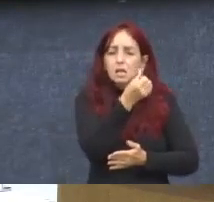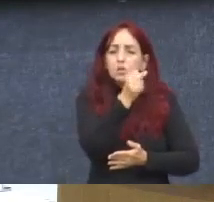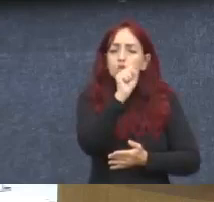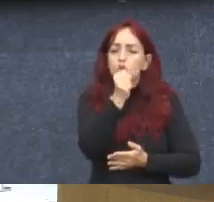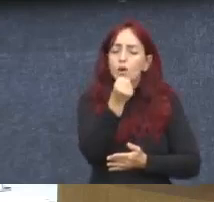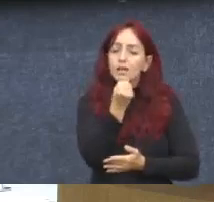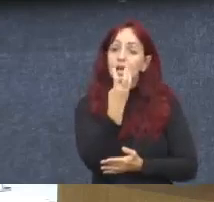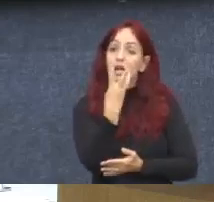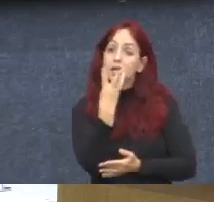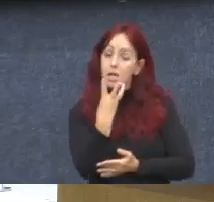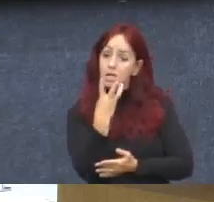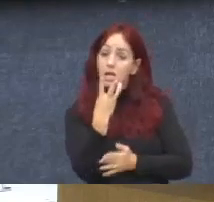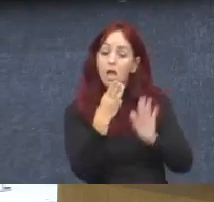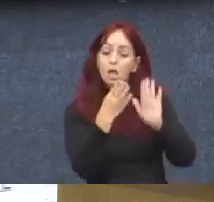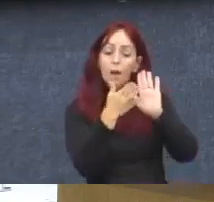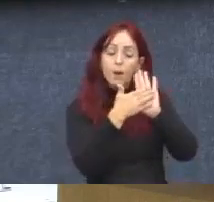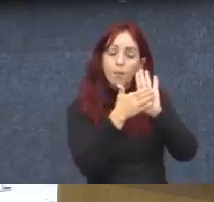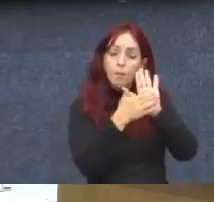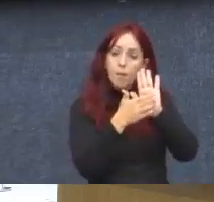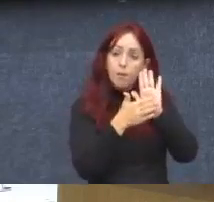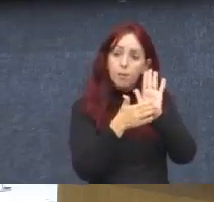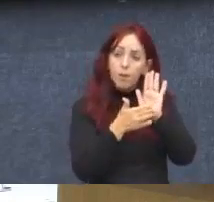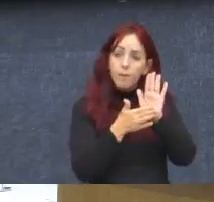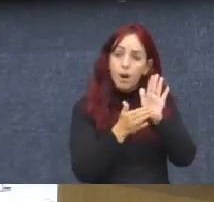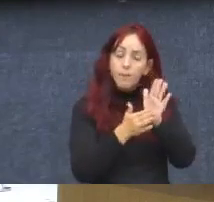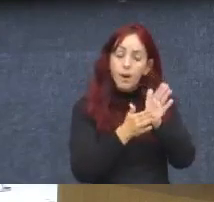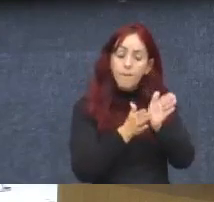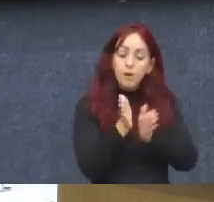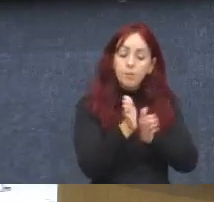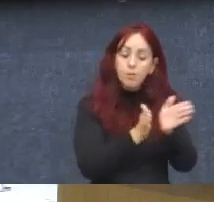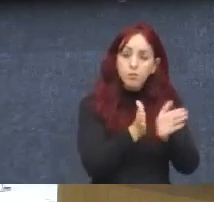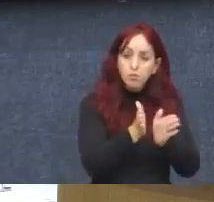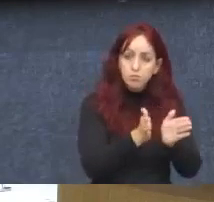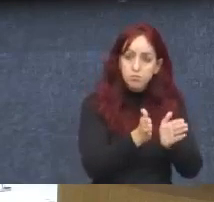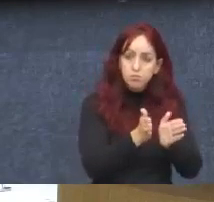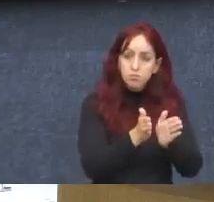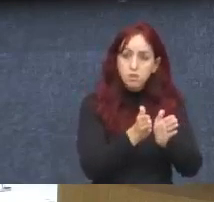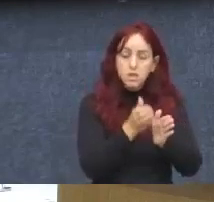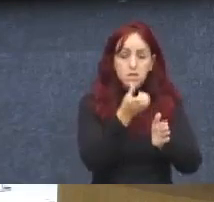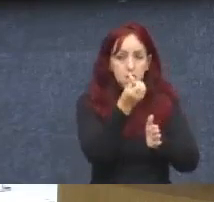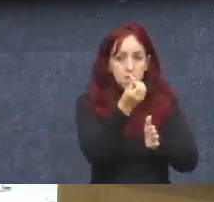683 proposições tramitando. Repetindo,